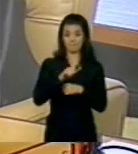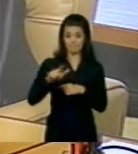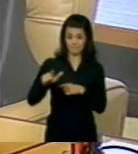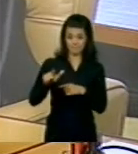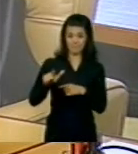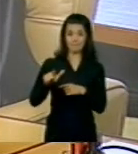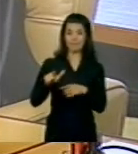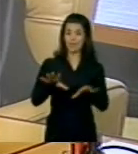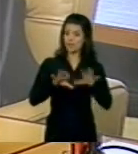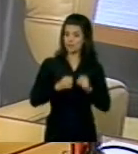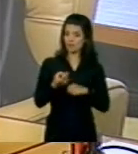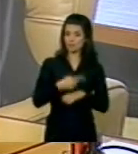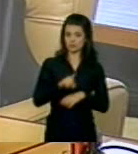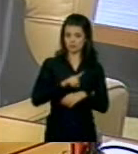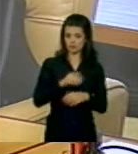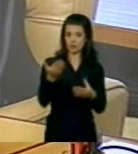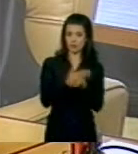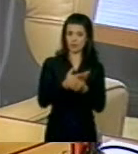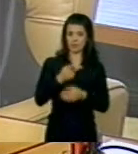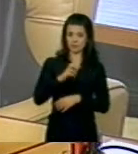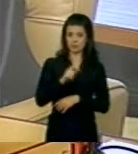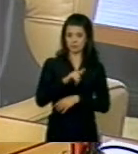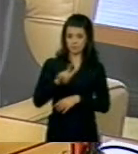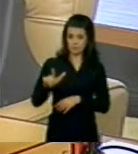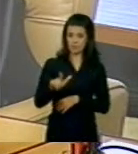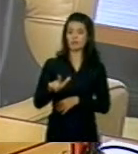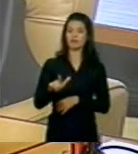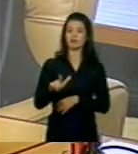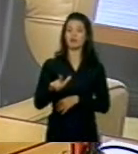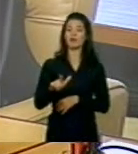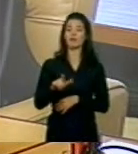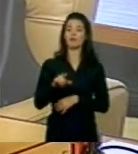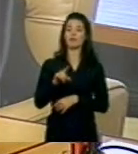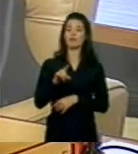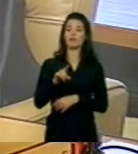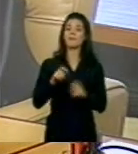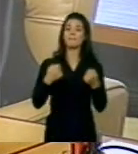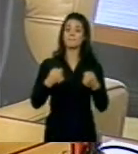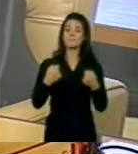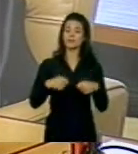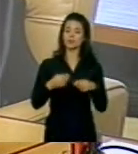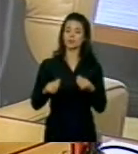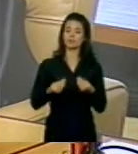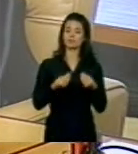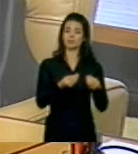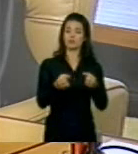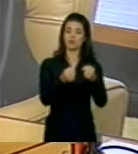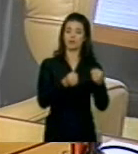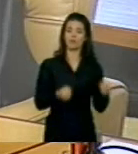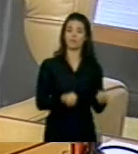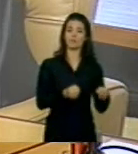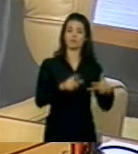de poderes para impedir a adoção de providências necessárias à tutela da ordem pública visando impedir